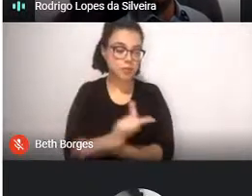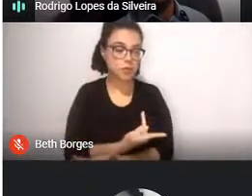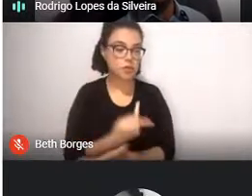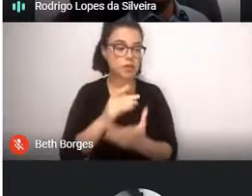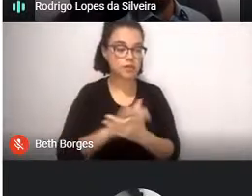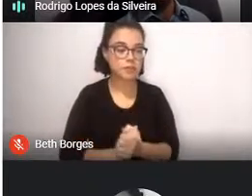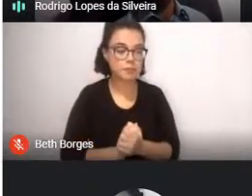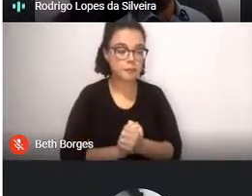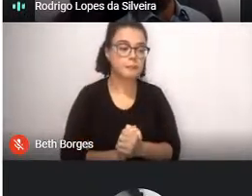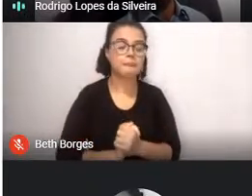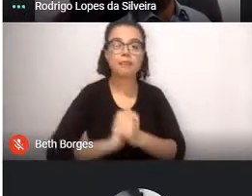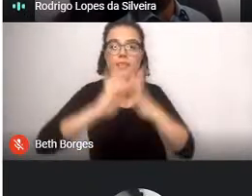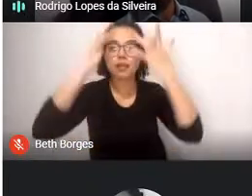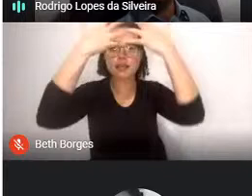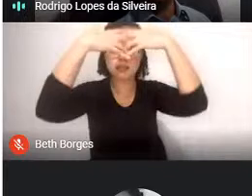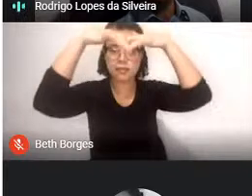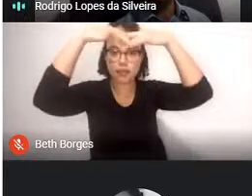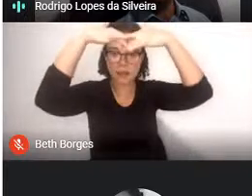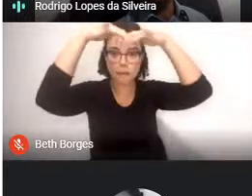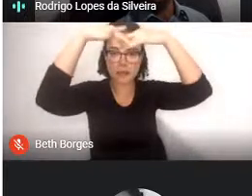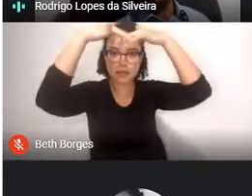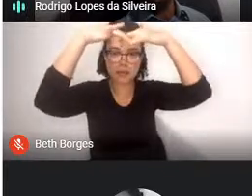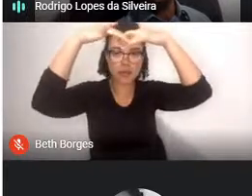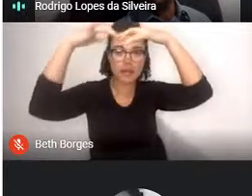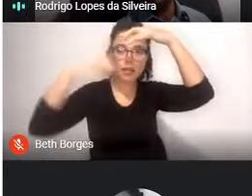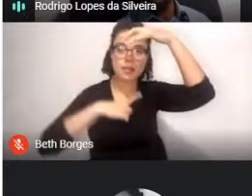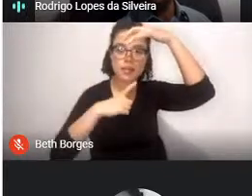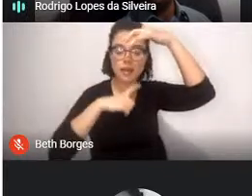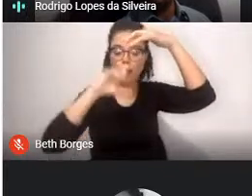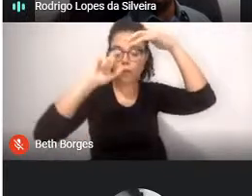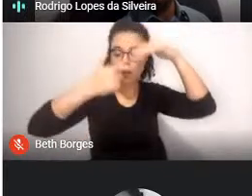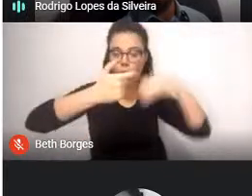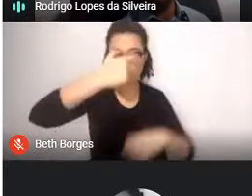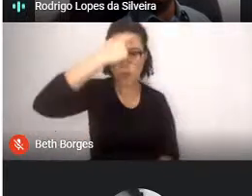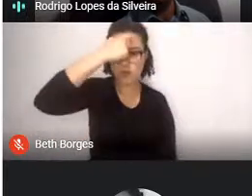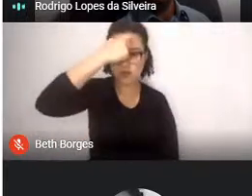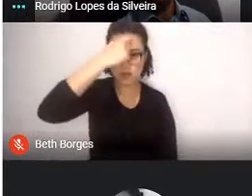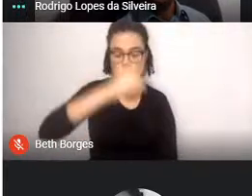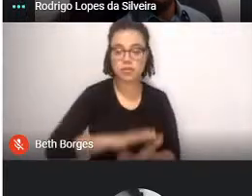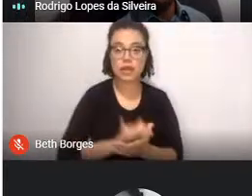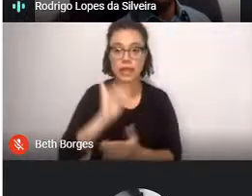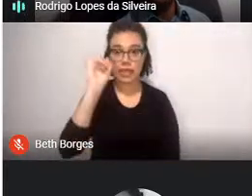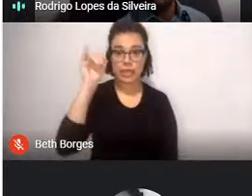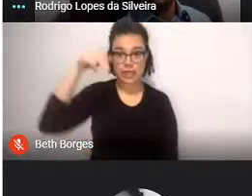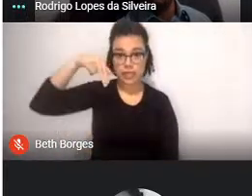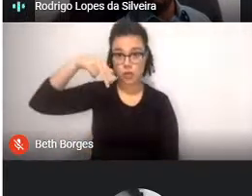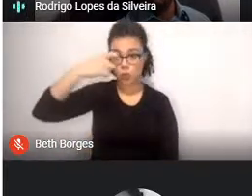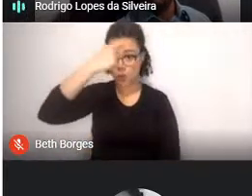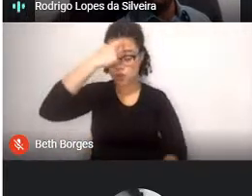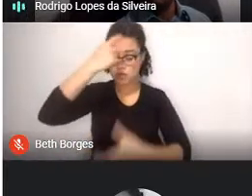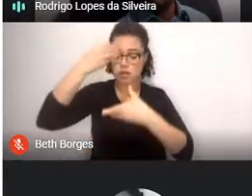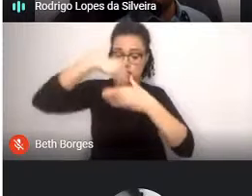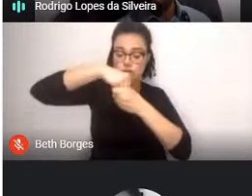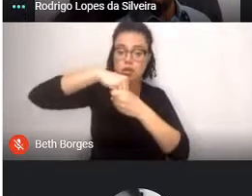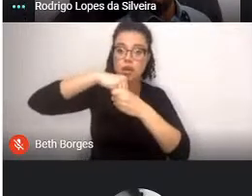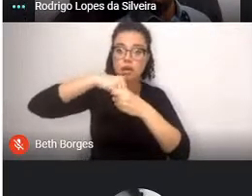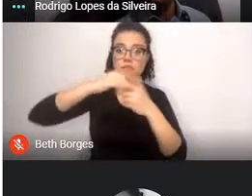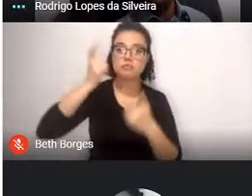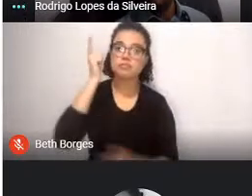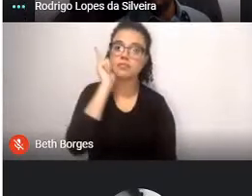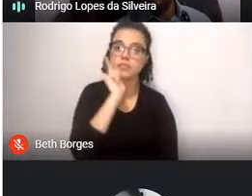com a ideia cerebral, de tornar consciente o que não está consciente, como eu já falei anteriormente. Então, a gente pode